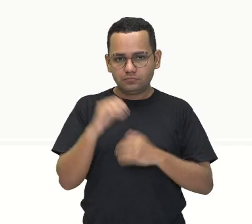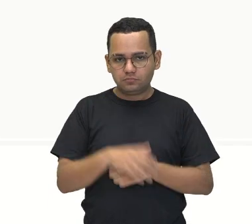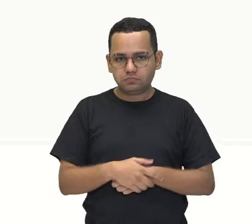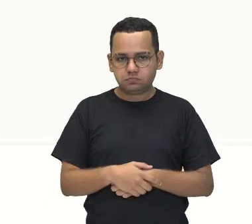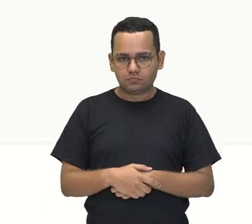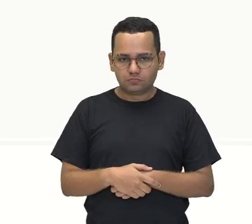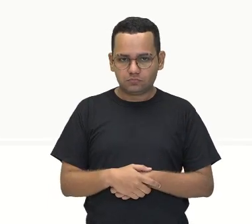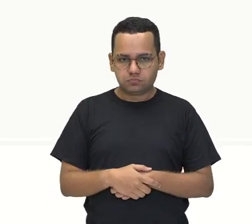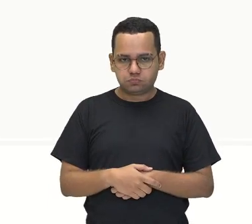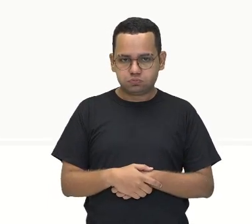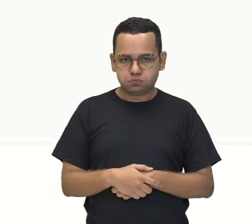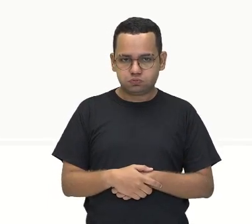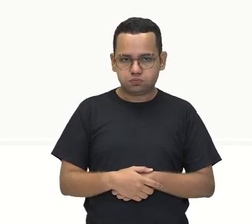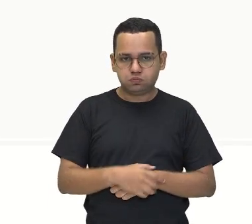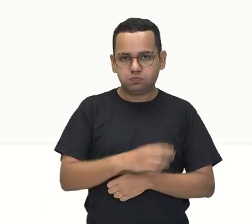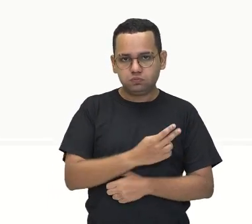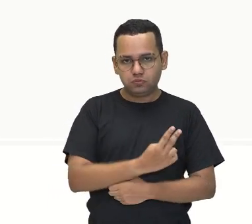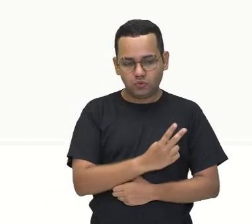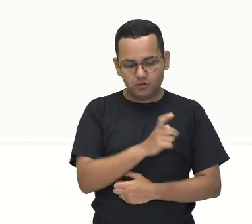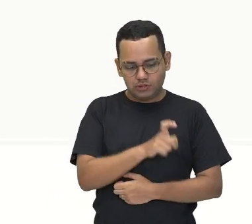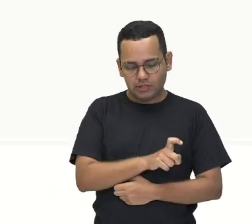2/7 de x